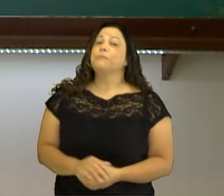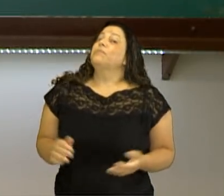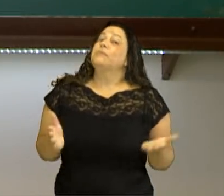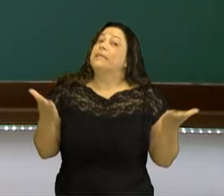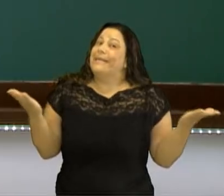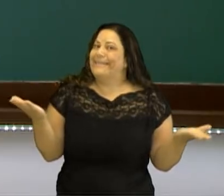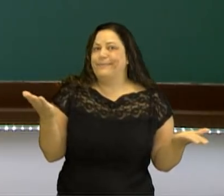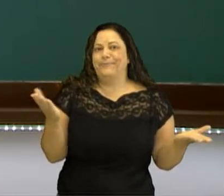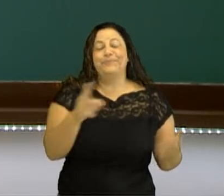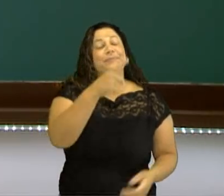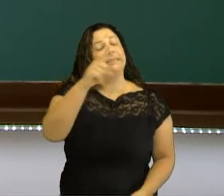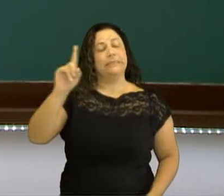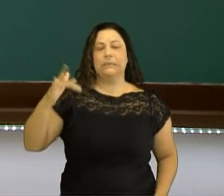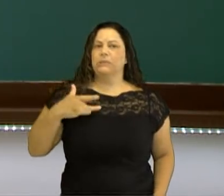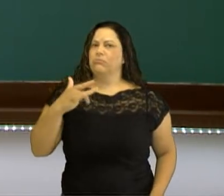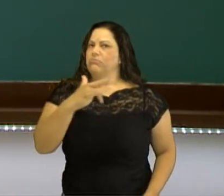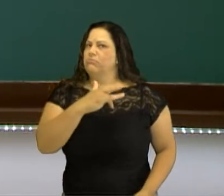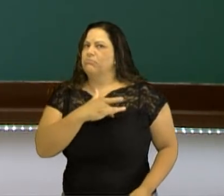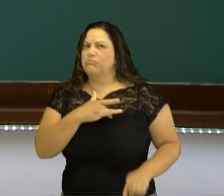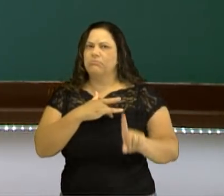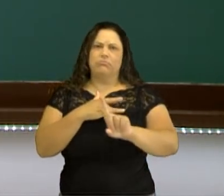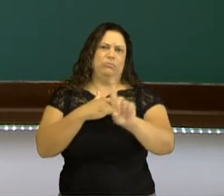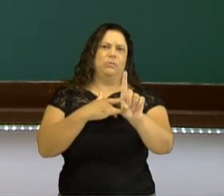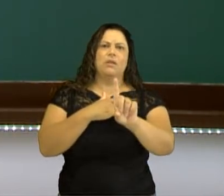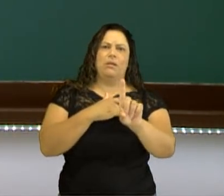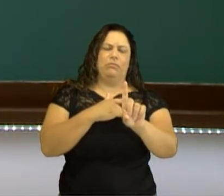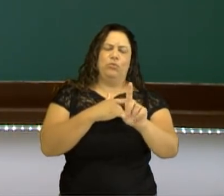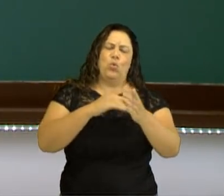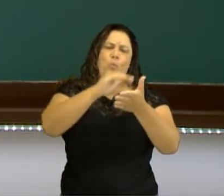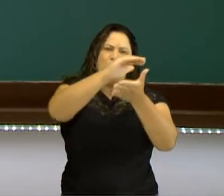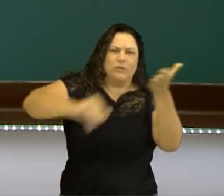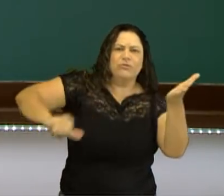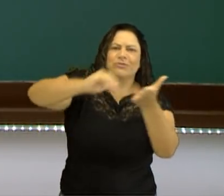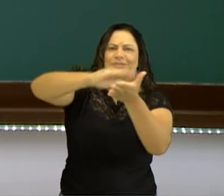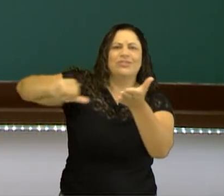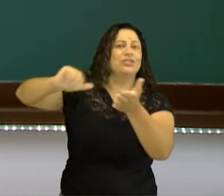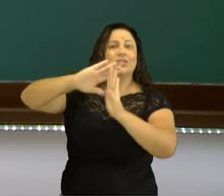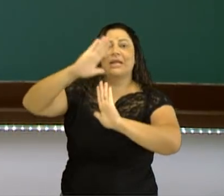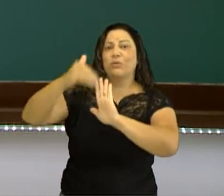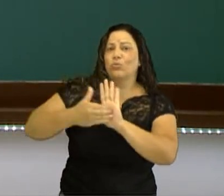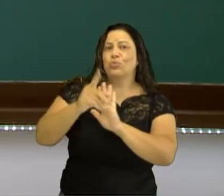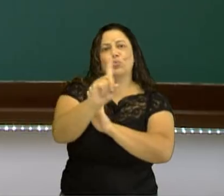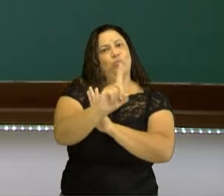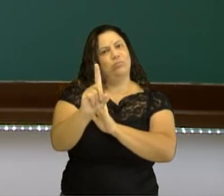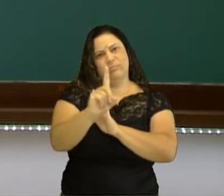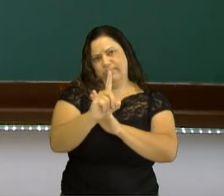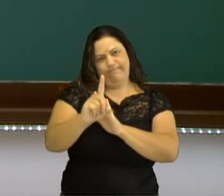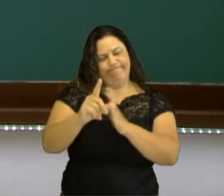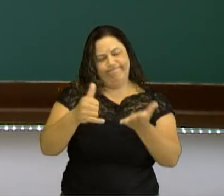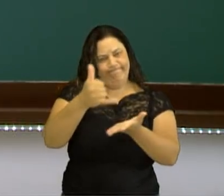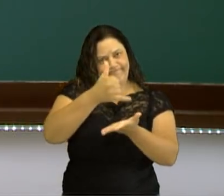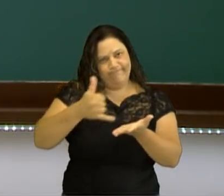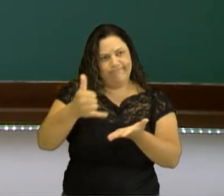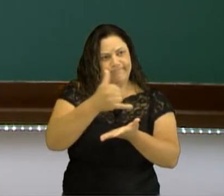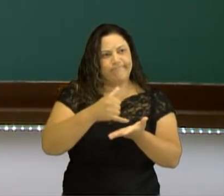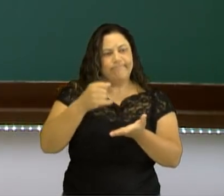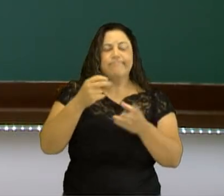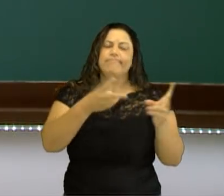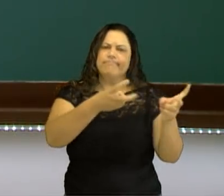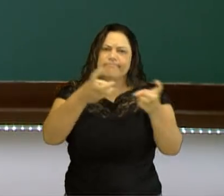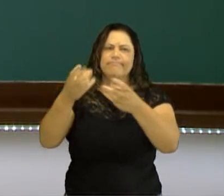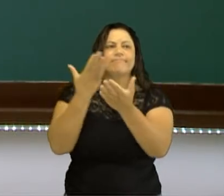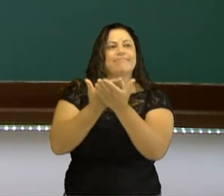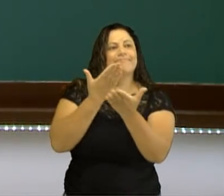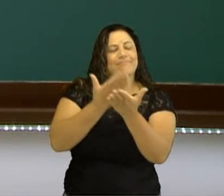Então não é saudável a eliminação total. Por quê? Vamos dar uma olhada? A gente viu ao longo dessa aula